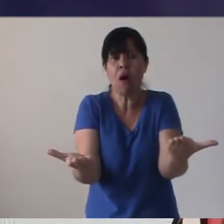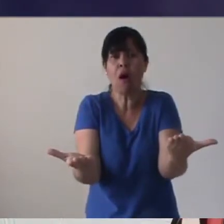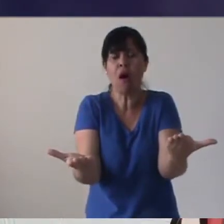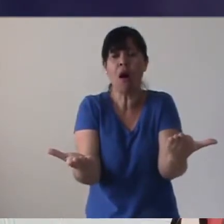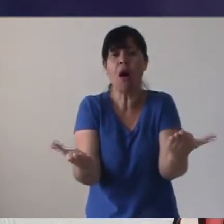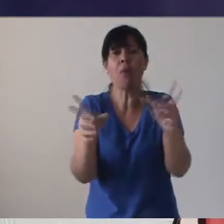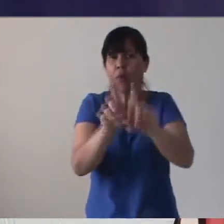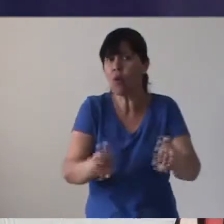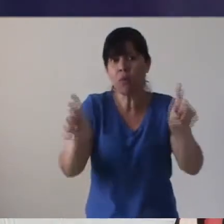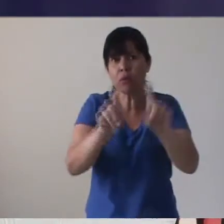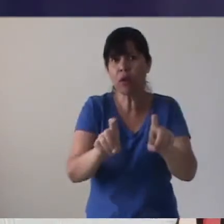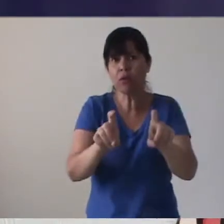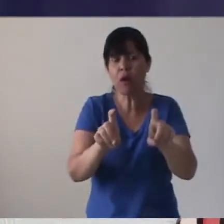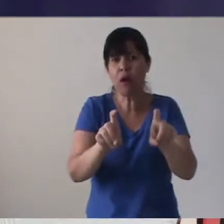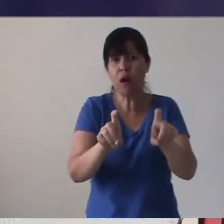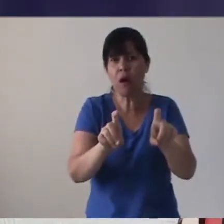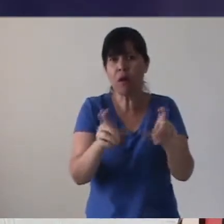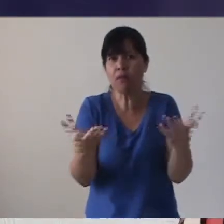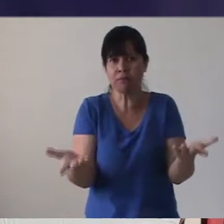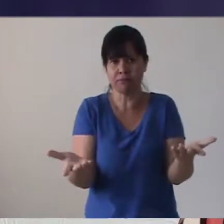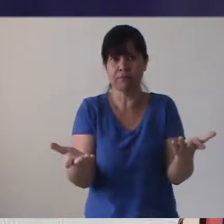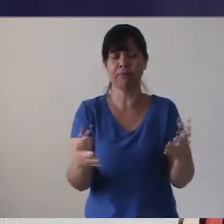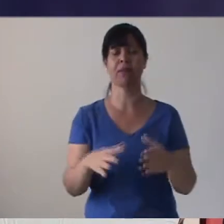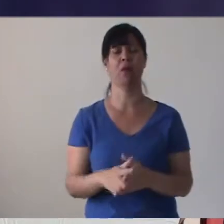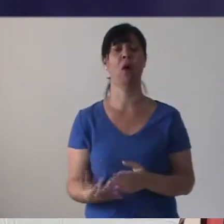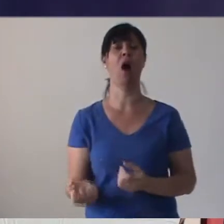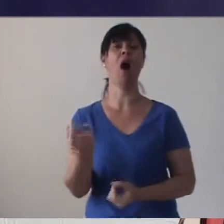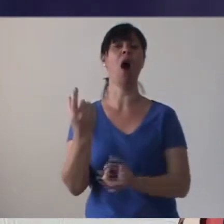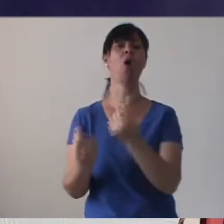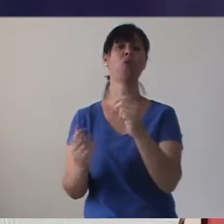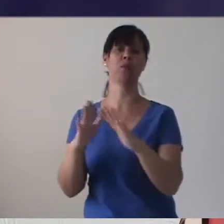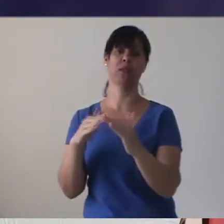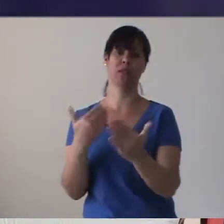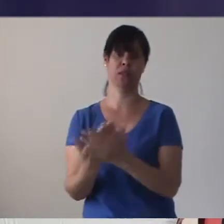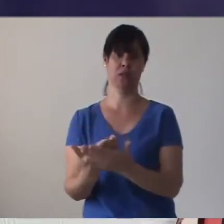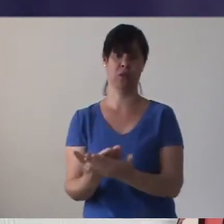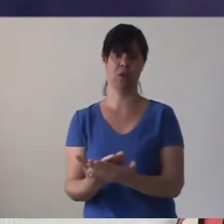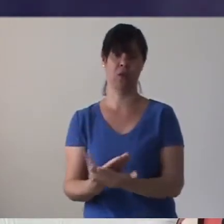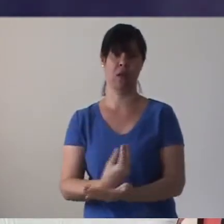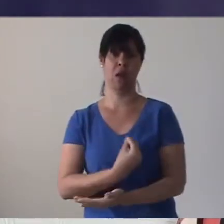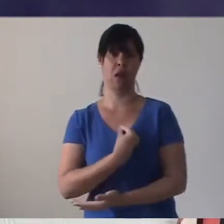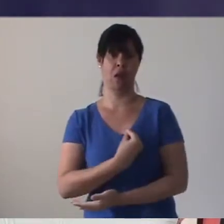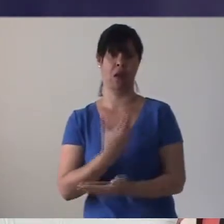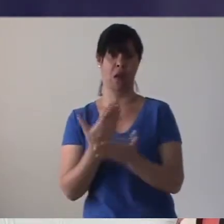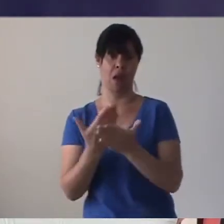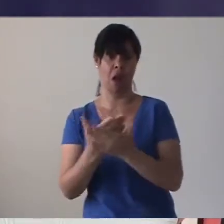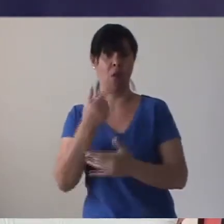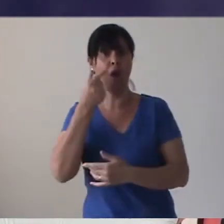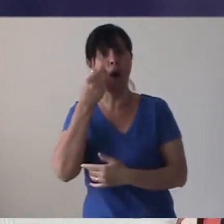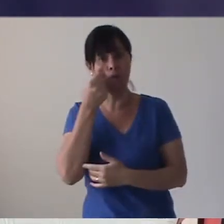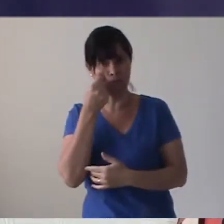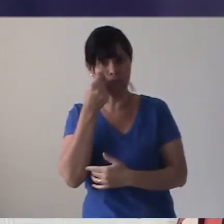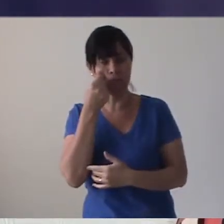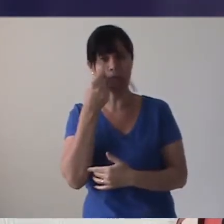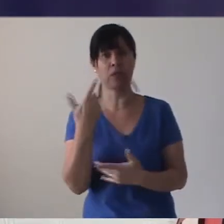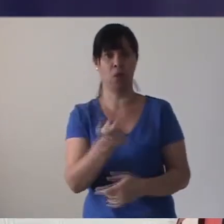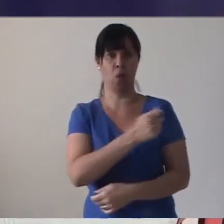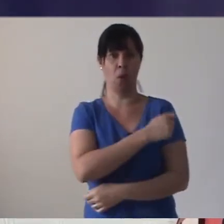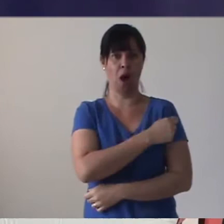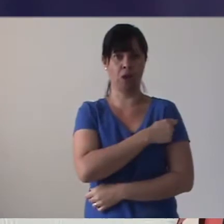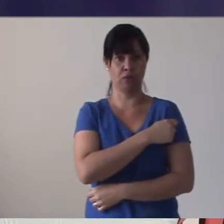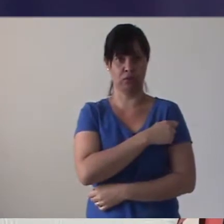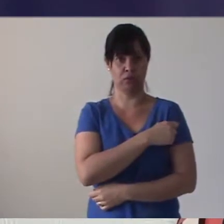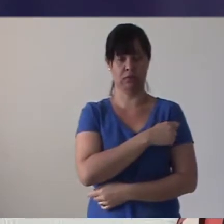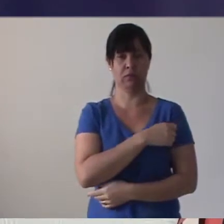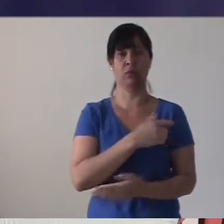no vídeo, no computador. Então, algumas escolas deram aulas ao vivo. Então, o aluno ficava das